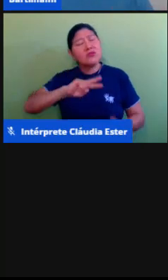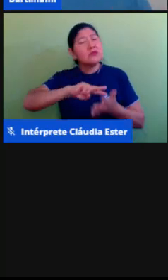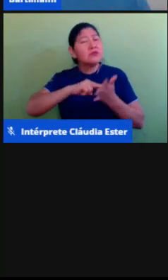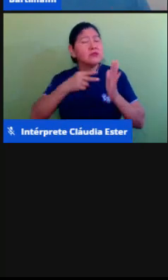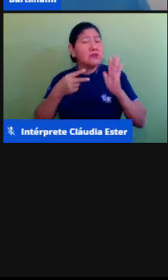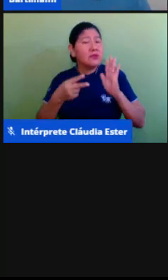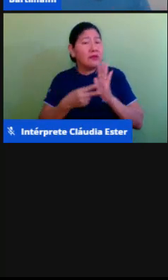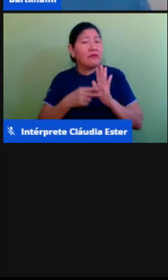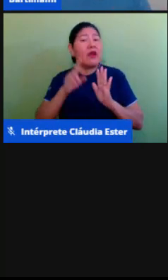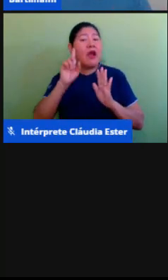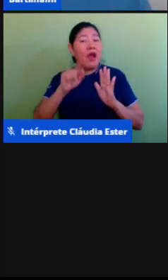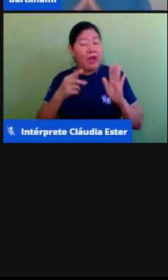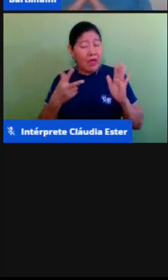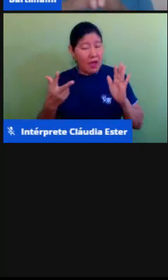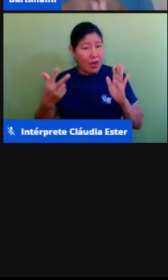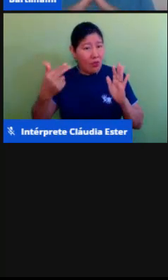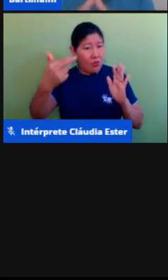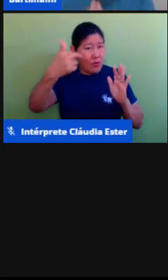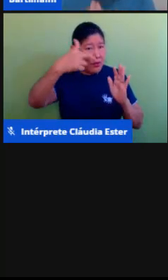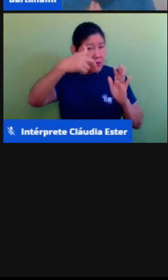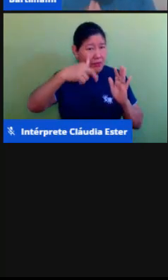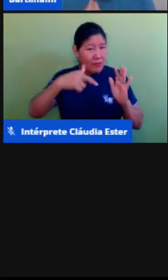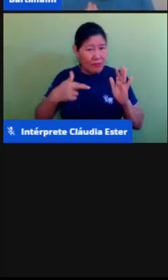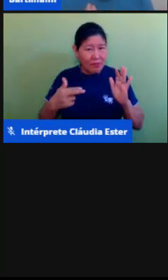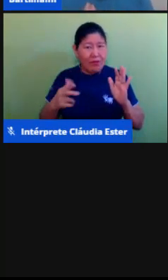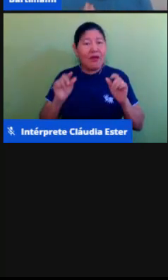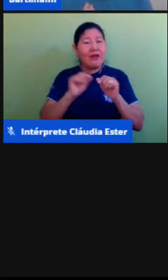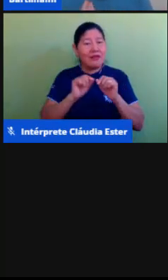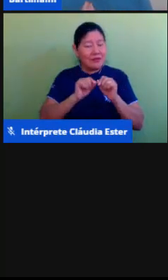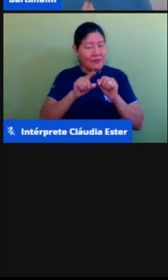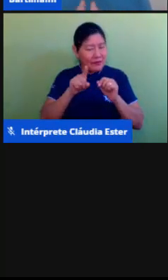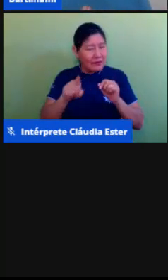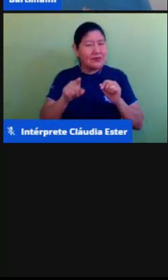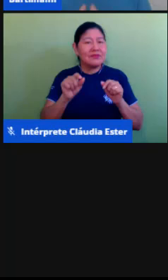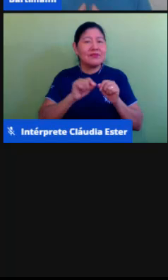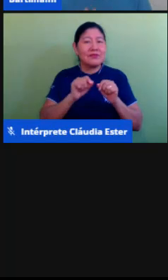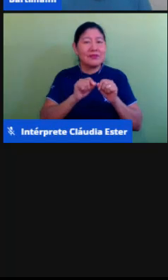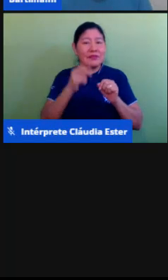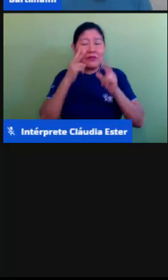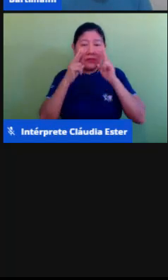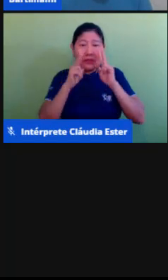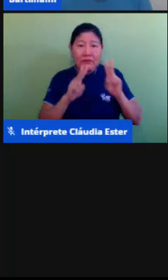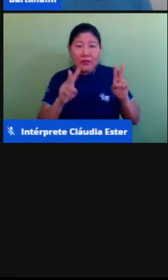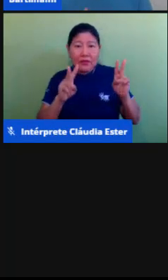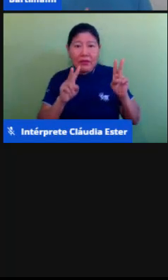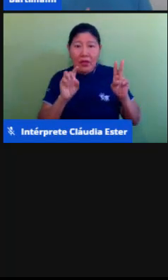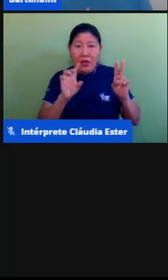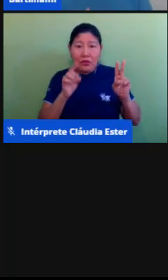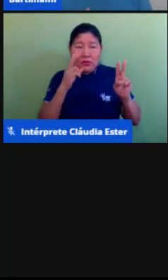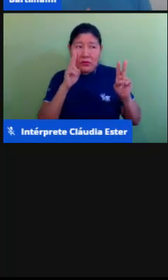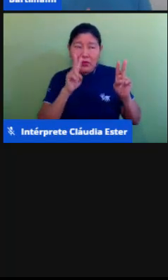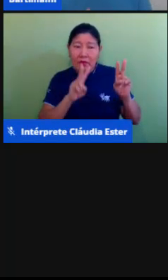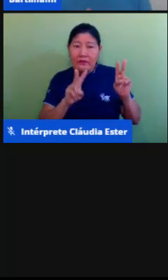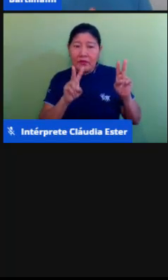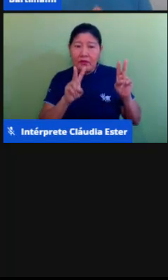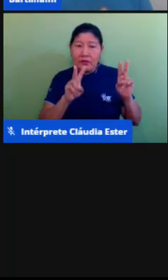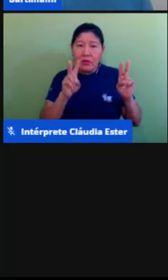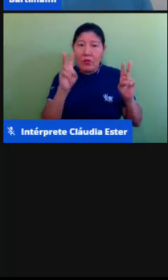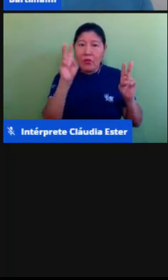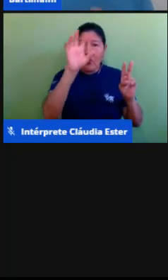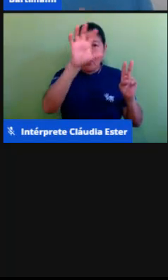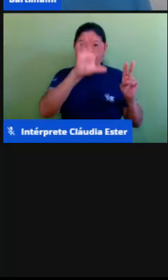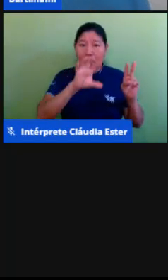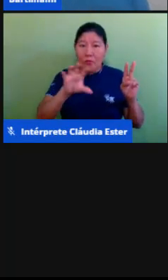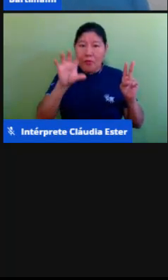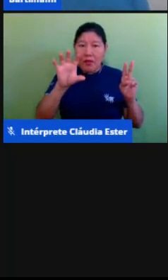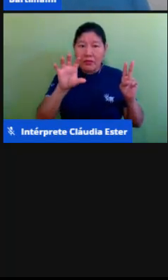vai colocar em cima do teu mapa. Nesse momento da visualização, você está vendo apenas o uso